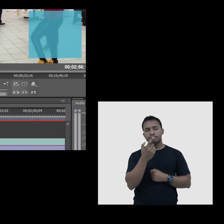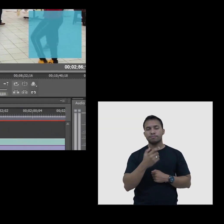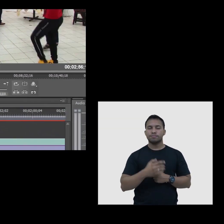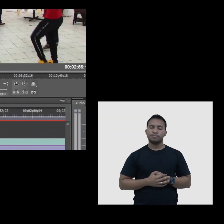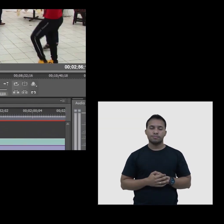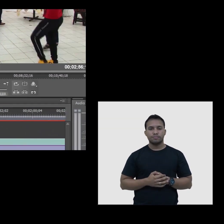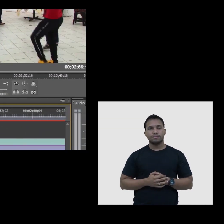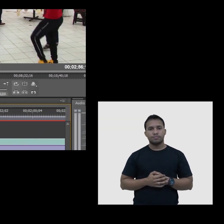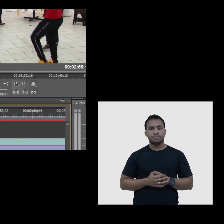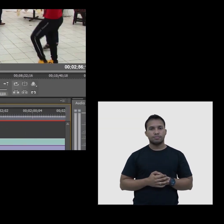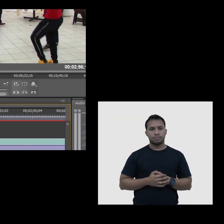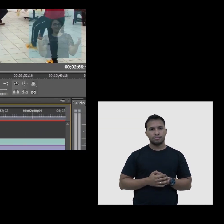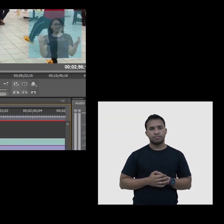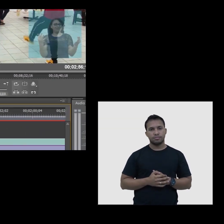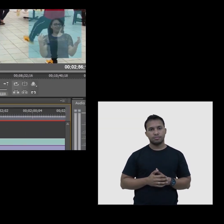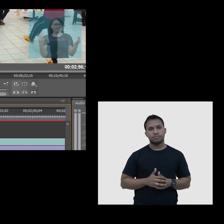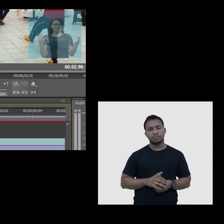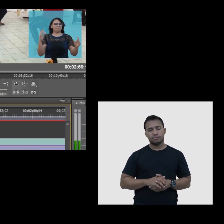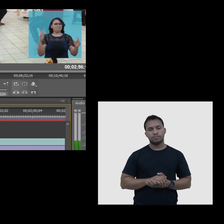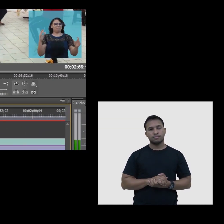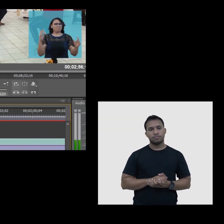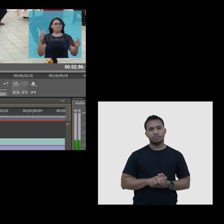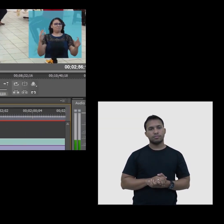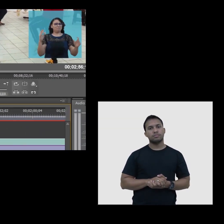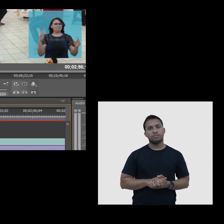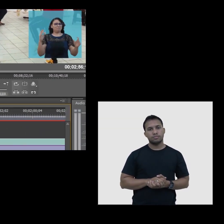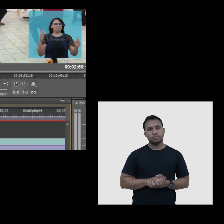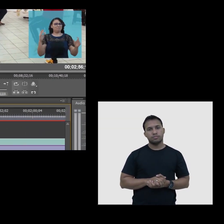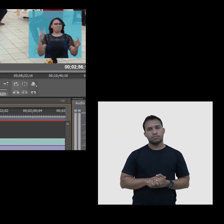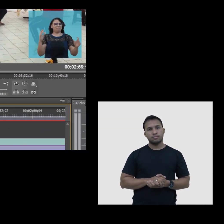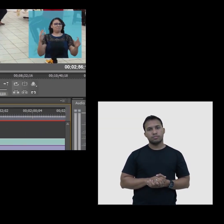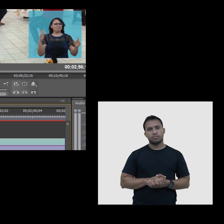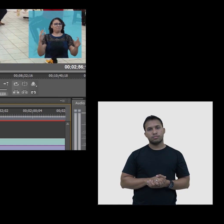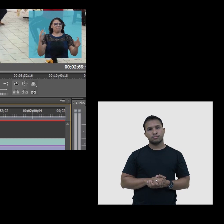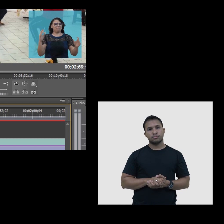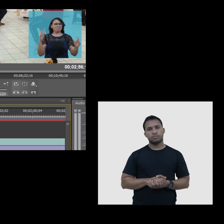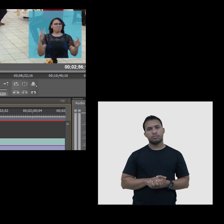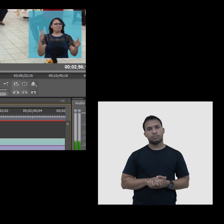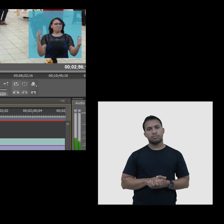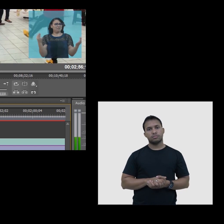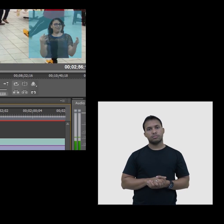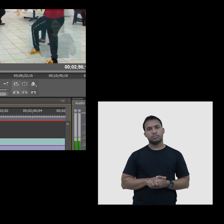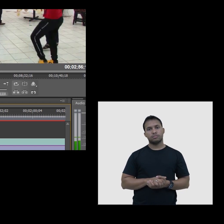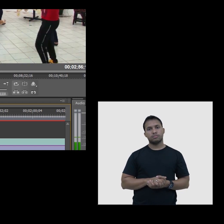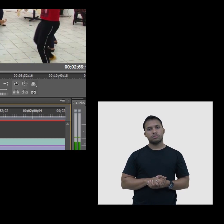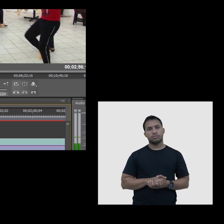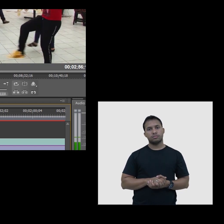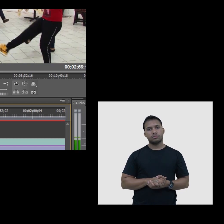como é que foi a saída. Se foi mais suave.